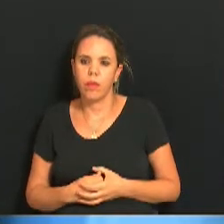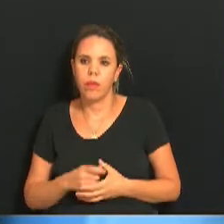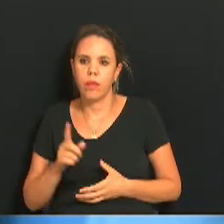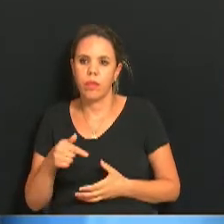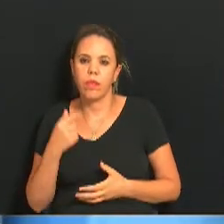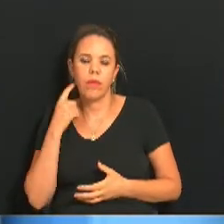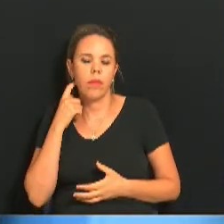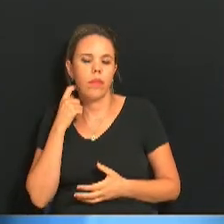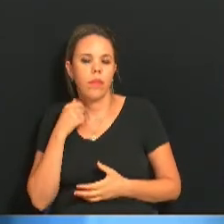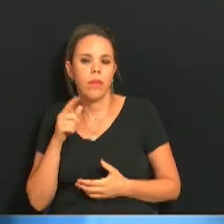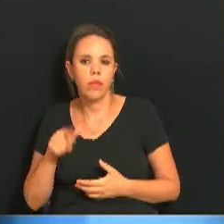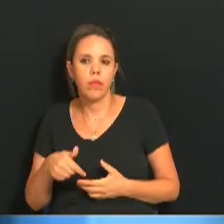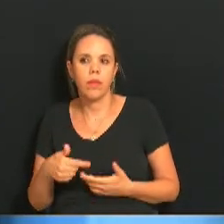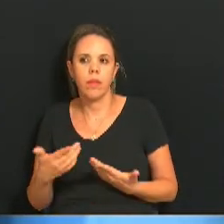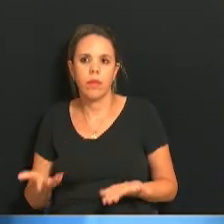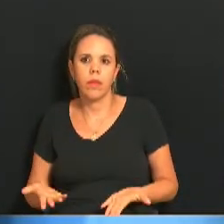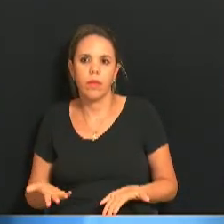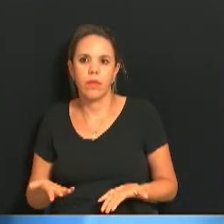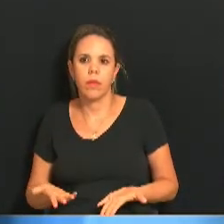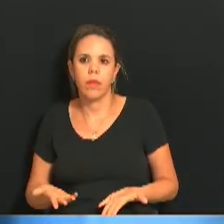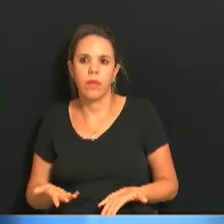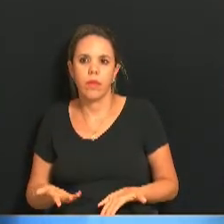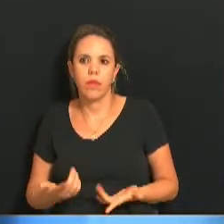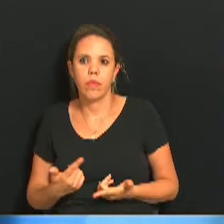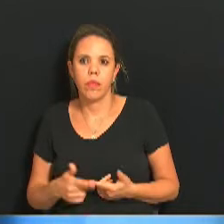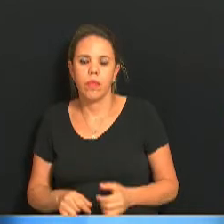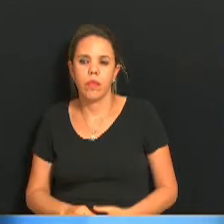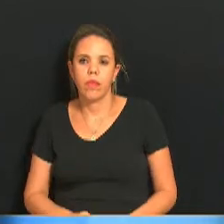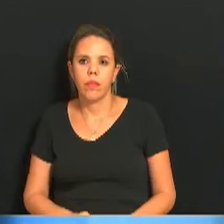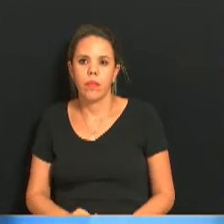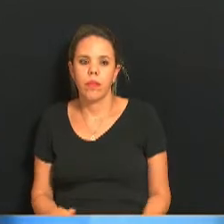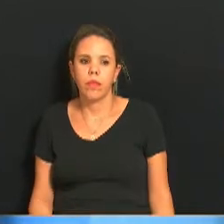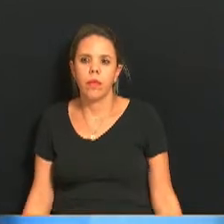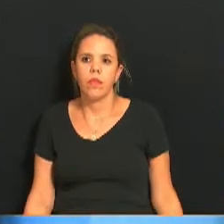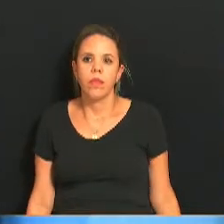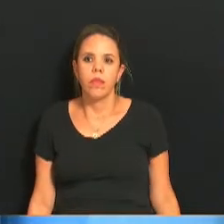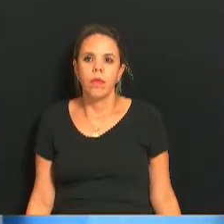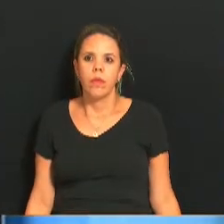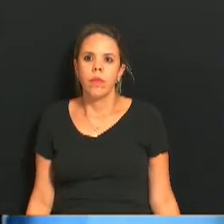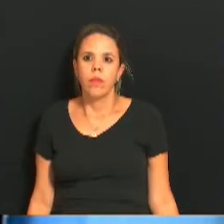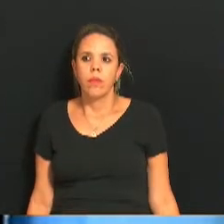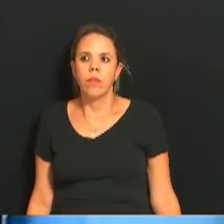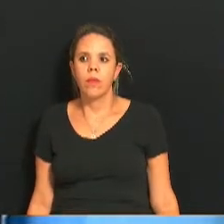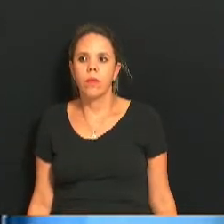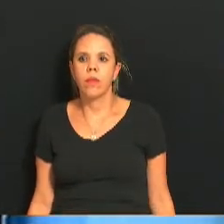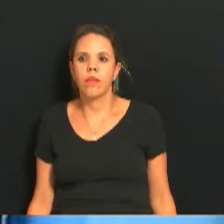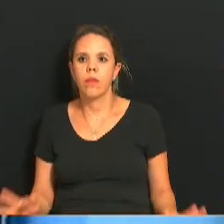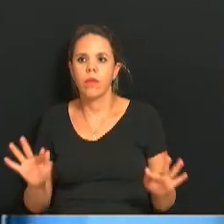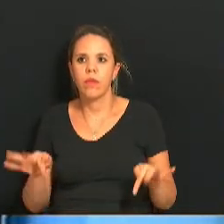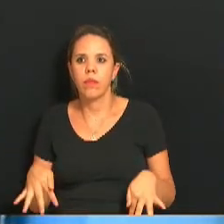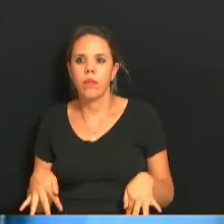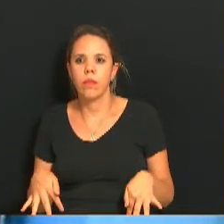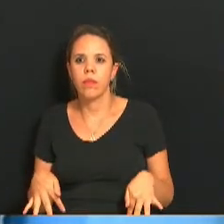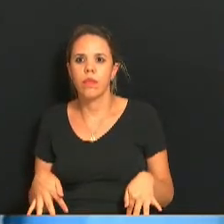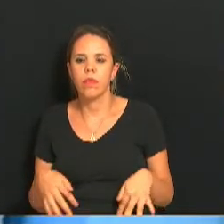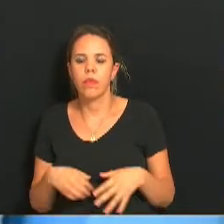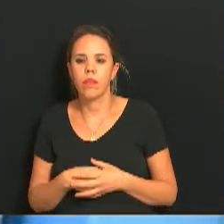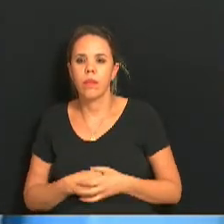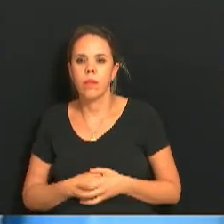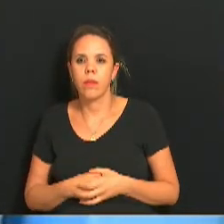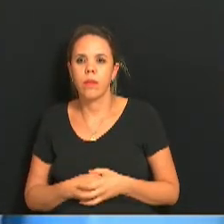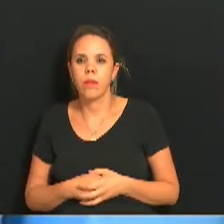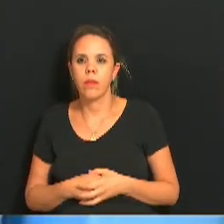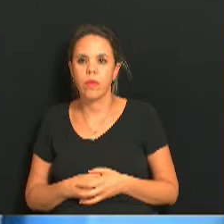com de parte também acabou por entender que alguns nos habitantes de competência a última coisa é aqui que nós